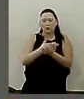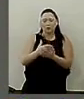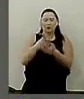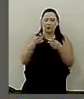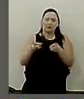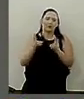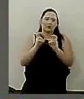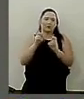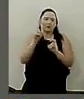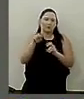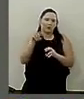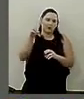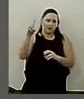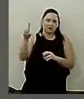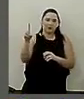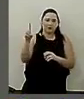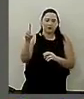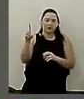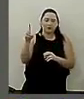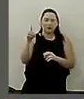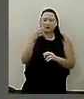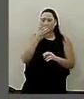perceber que é Deus.